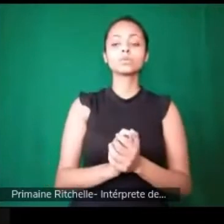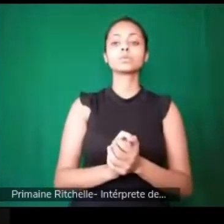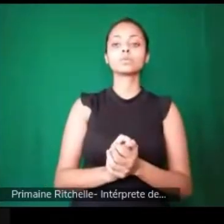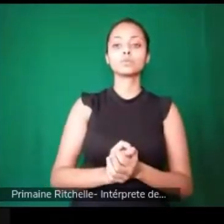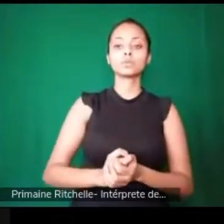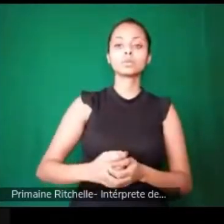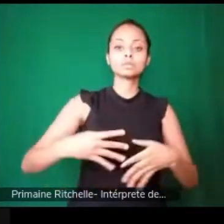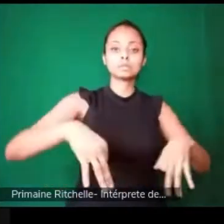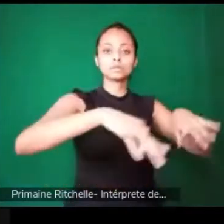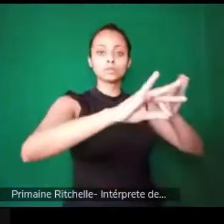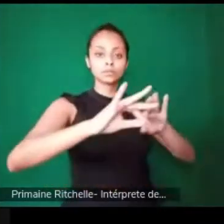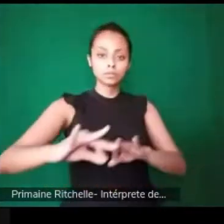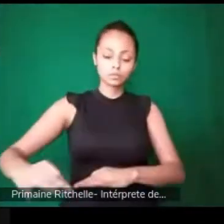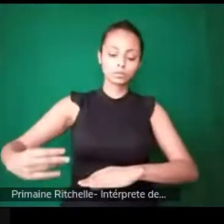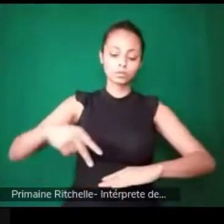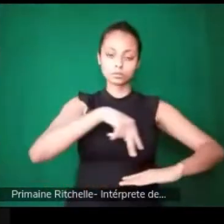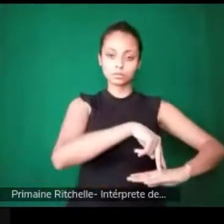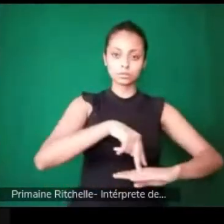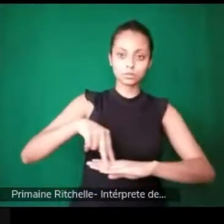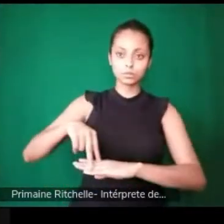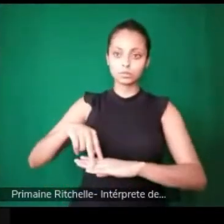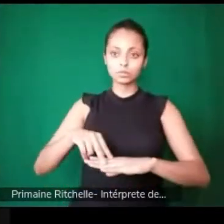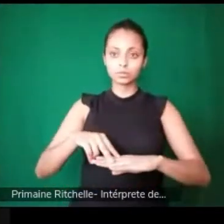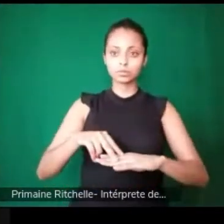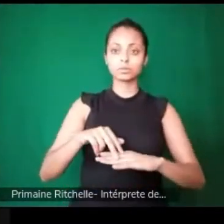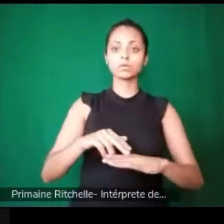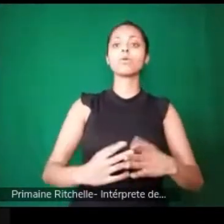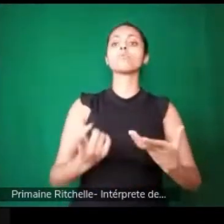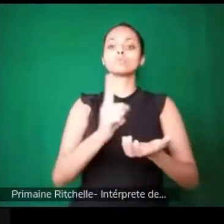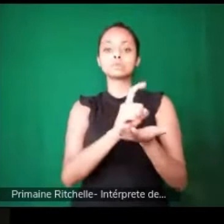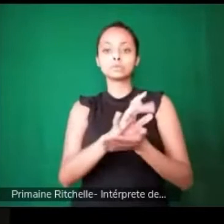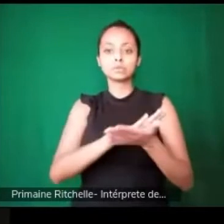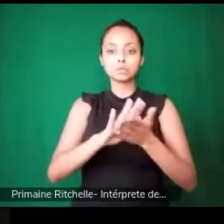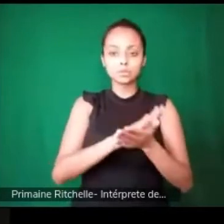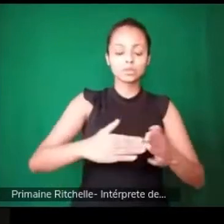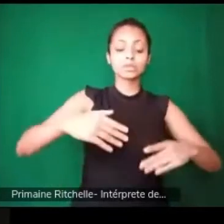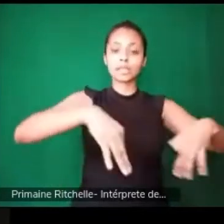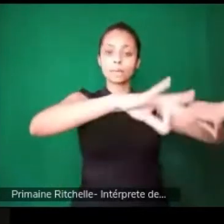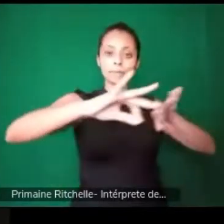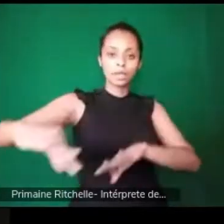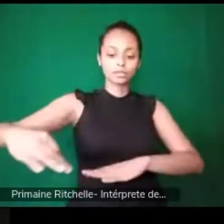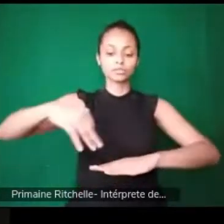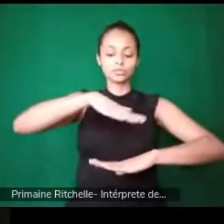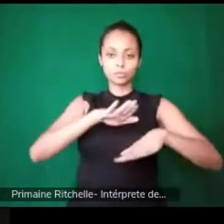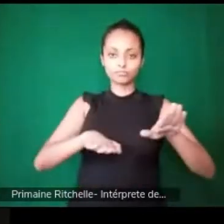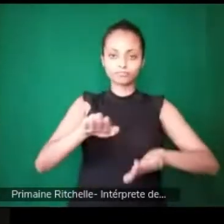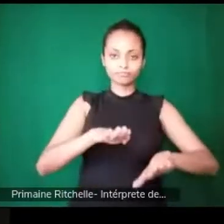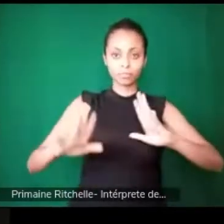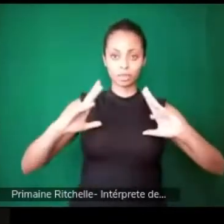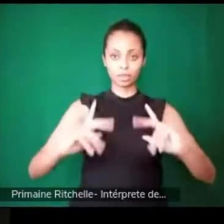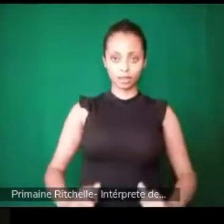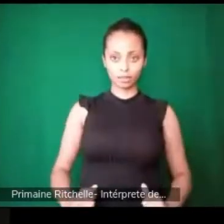dos ambientes, né, e que os usuários façam a utilização desse tapete. E é importante também a